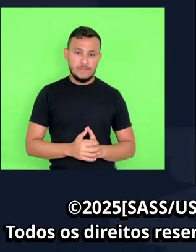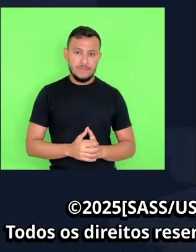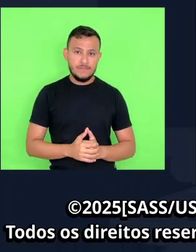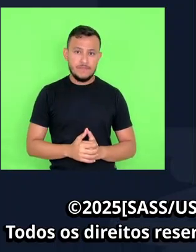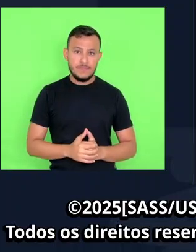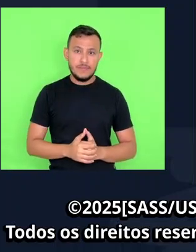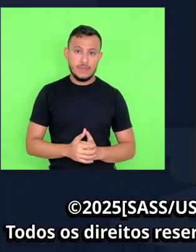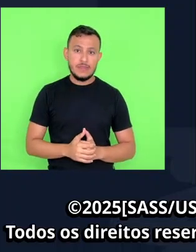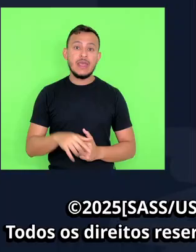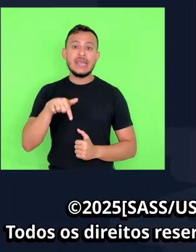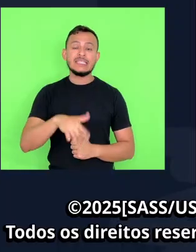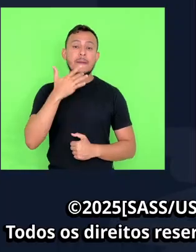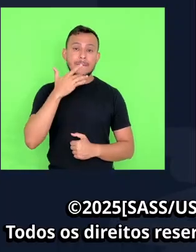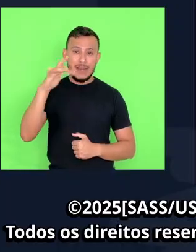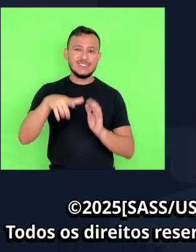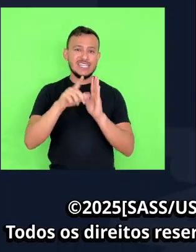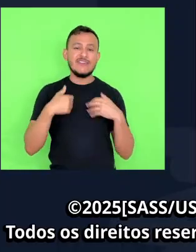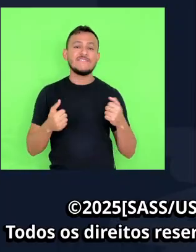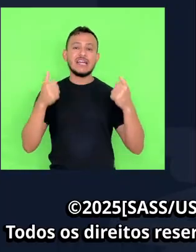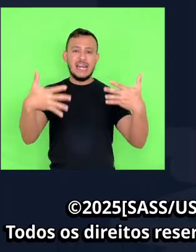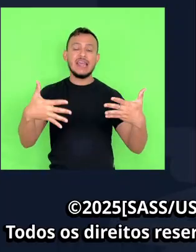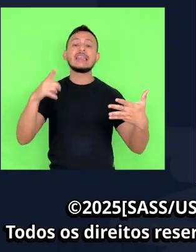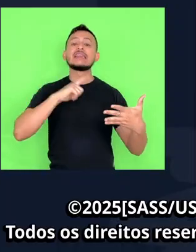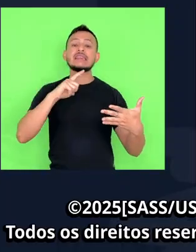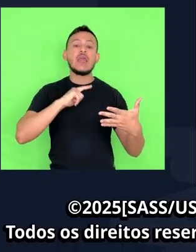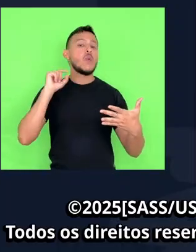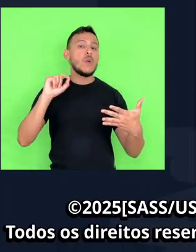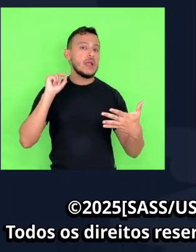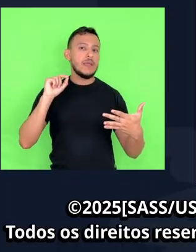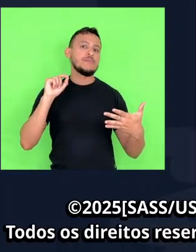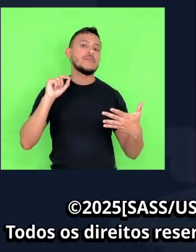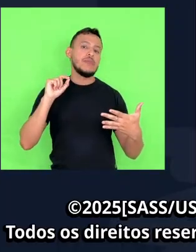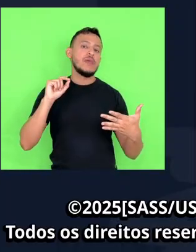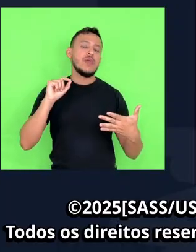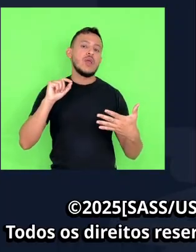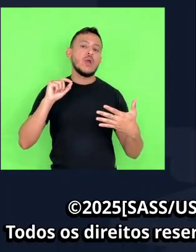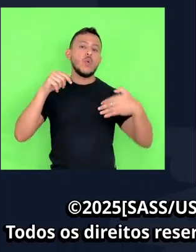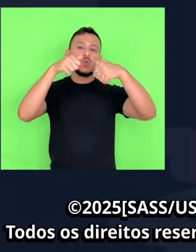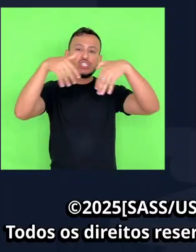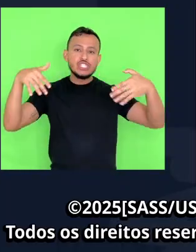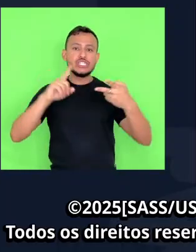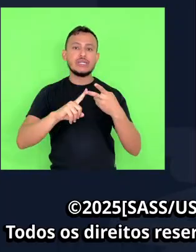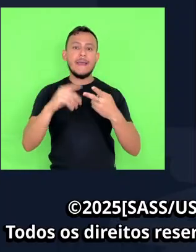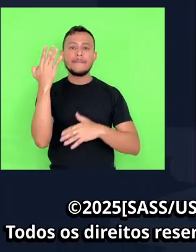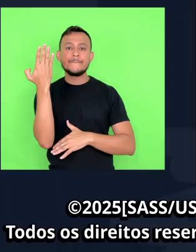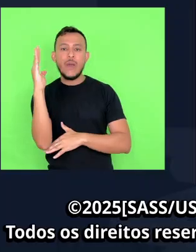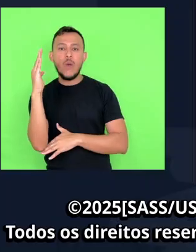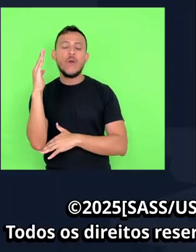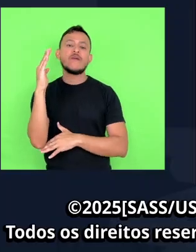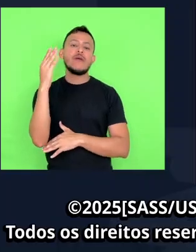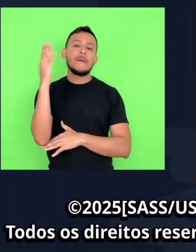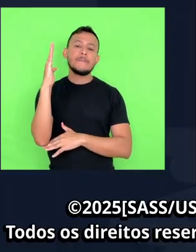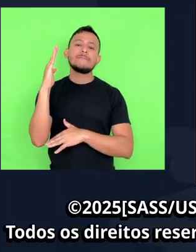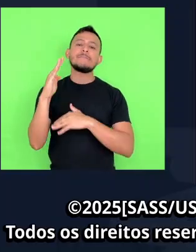Esses partículas de plástico, como eu falei, eles vão se desprender de cortinas, de móveis, de roupas, de